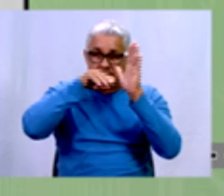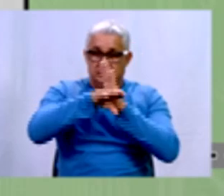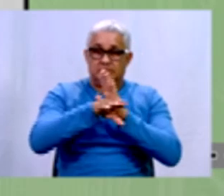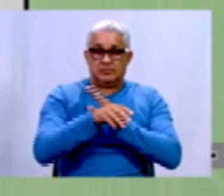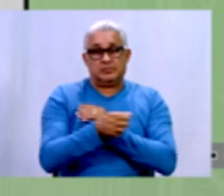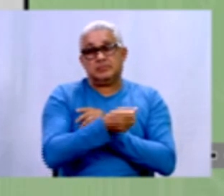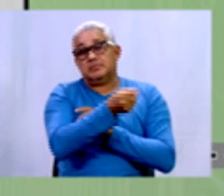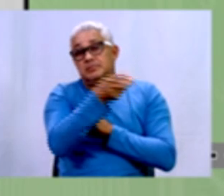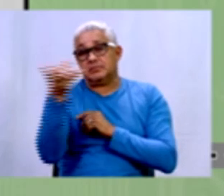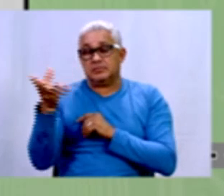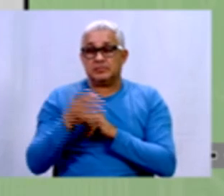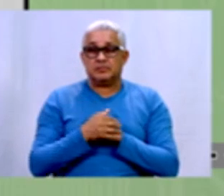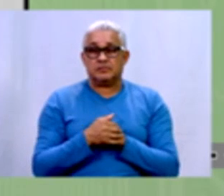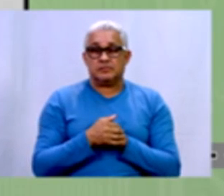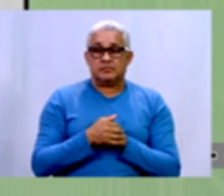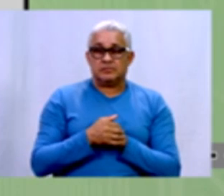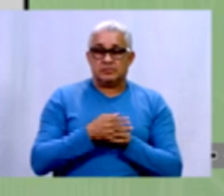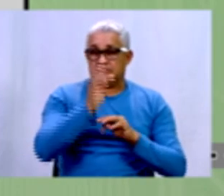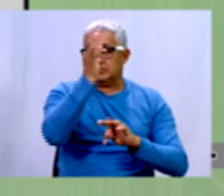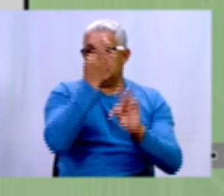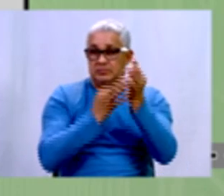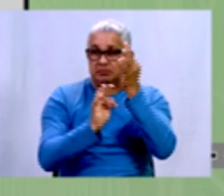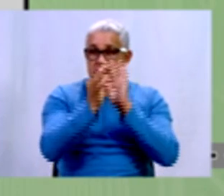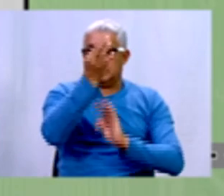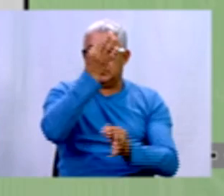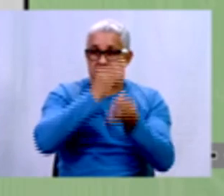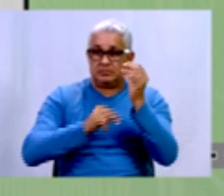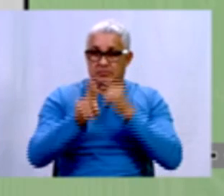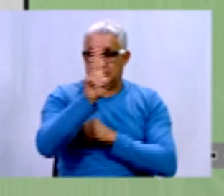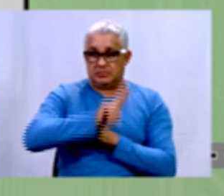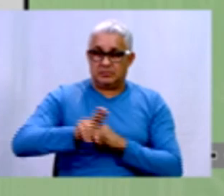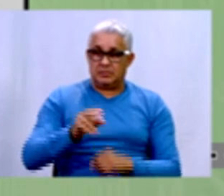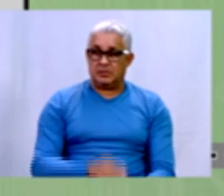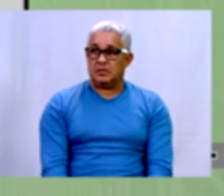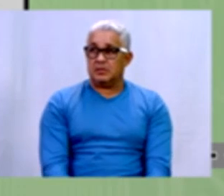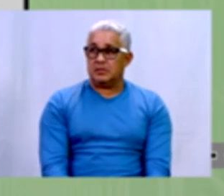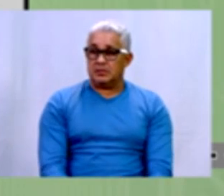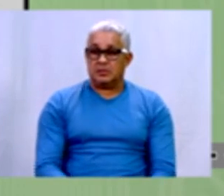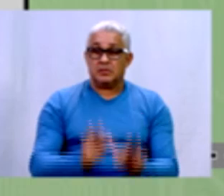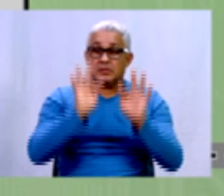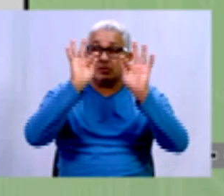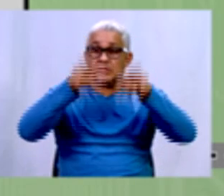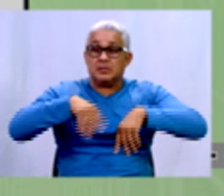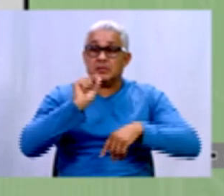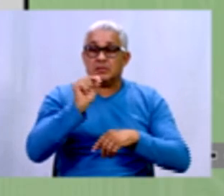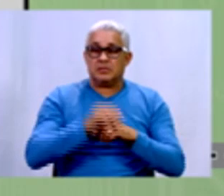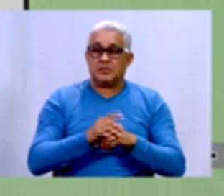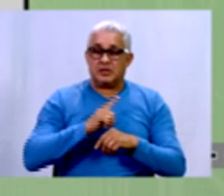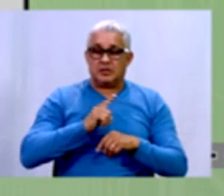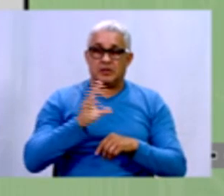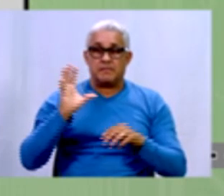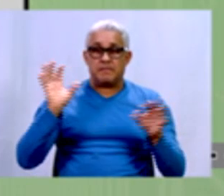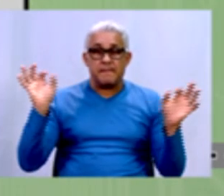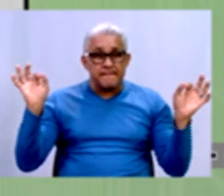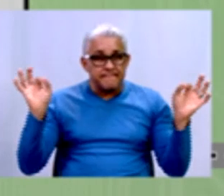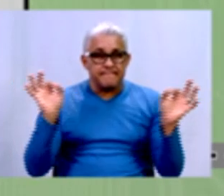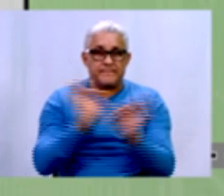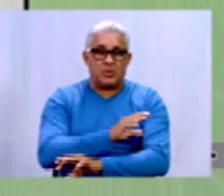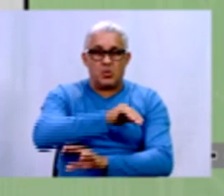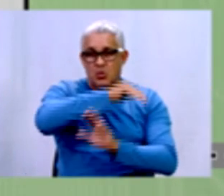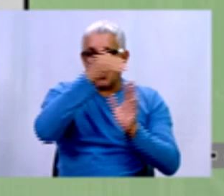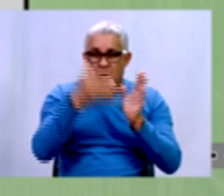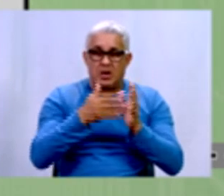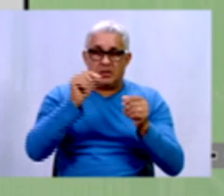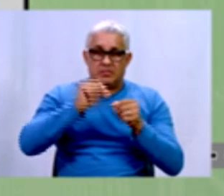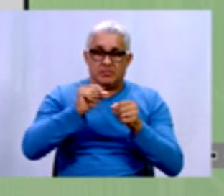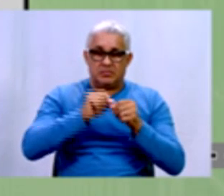quais serão as tecnologias utilizadas. E aí no final disso, então, nós vamos ter uma definição de tudo o que vai ser